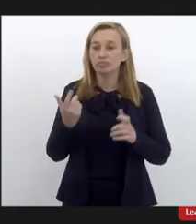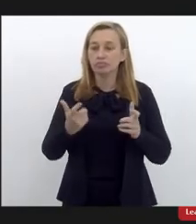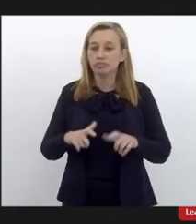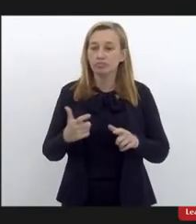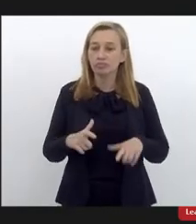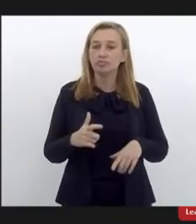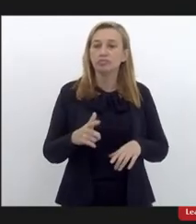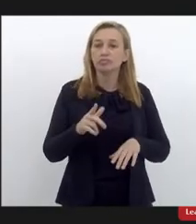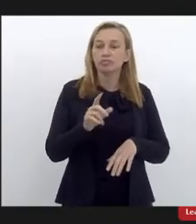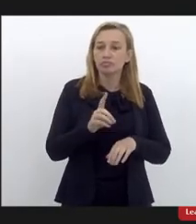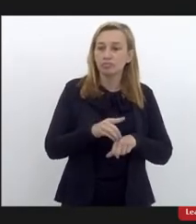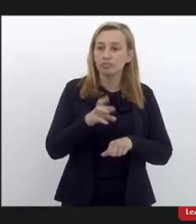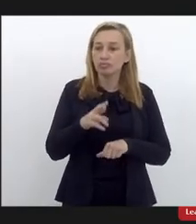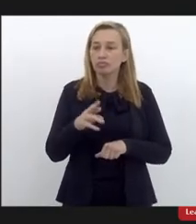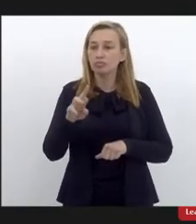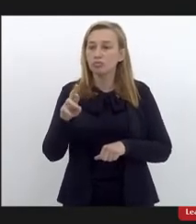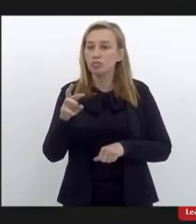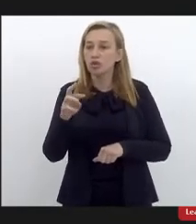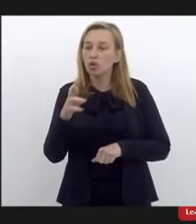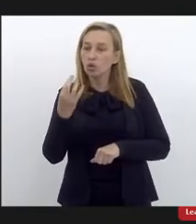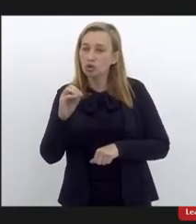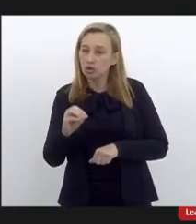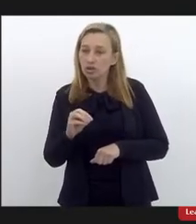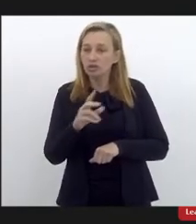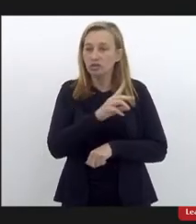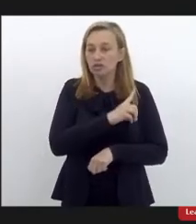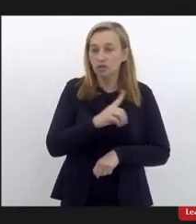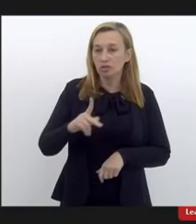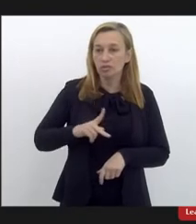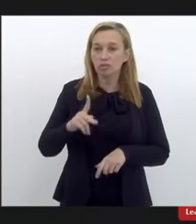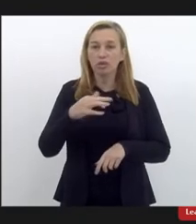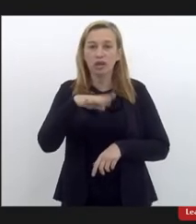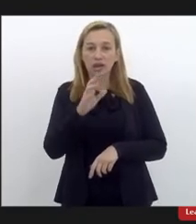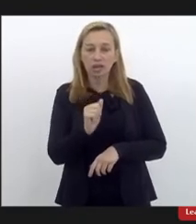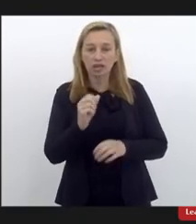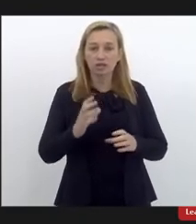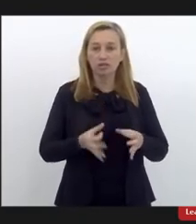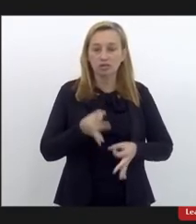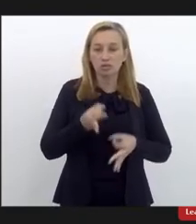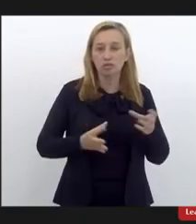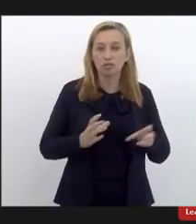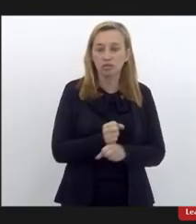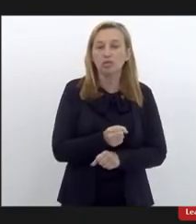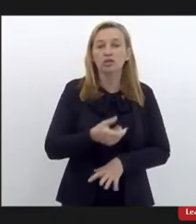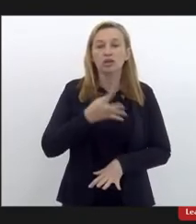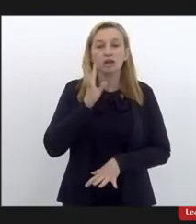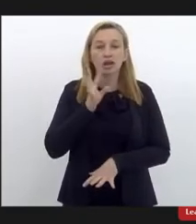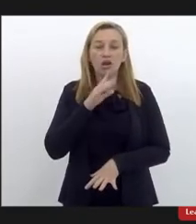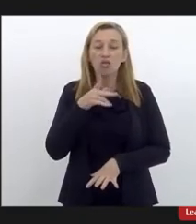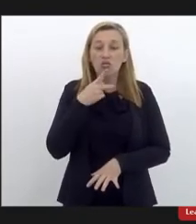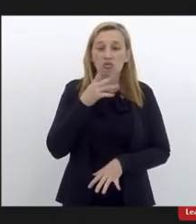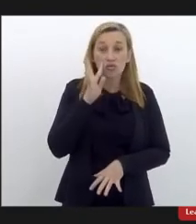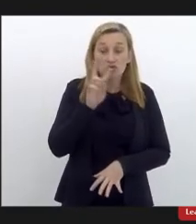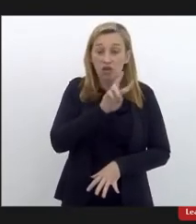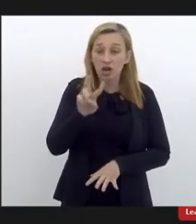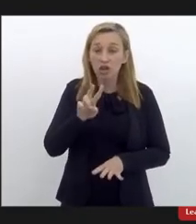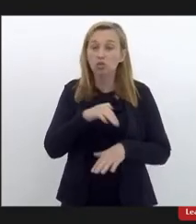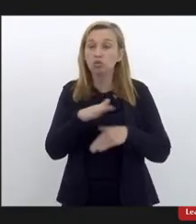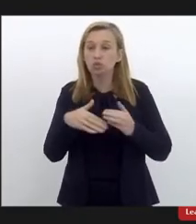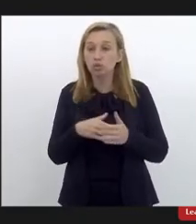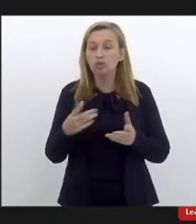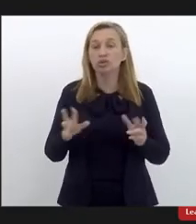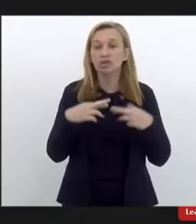doutor Rodrigo, da Defensoria Pública, e a doutora Ana Maria, do Tribunal de Contas, né? Muito bacana a gente ver todo mundo presente aqui